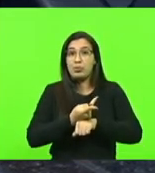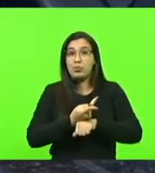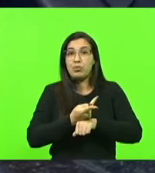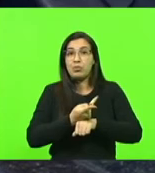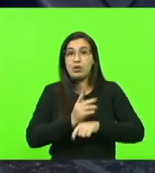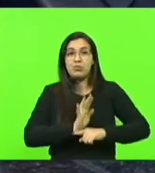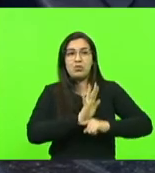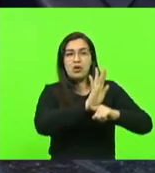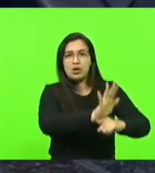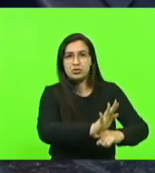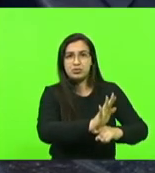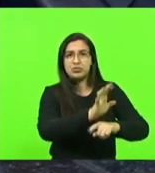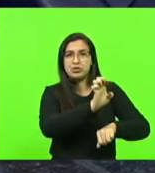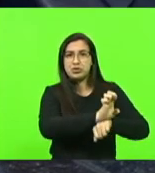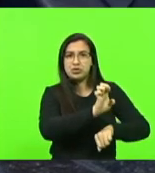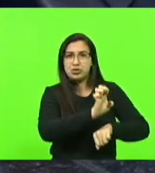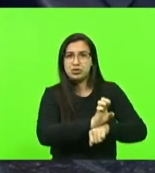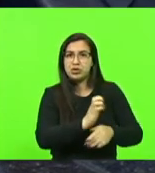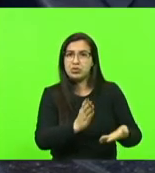outros. Então,